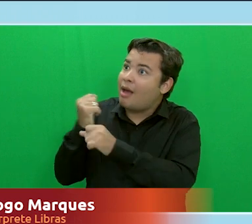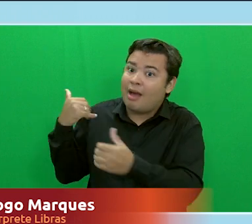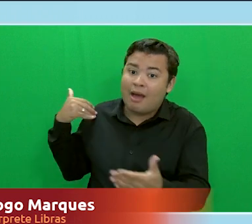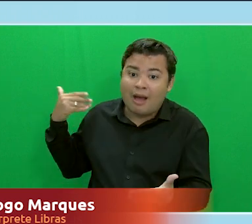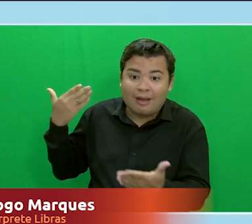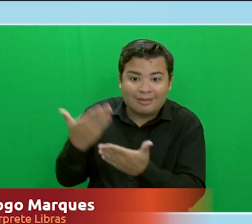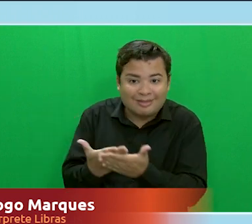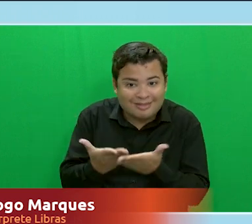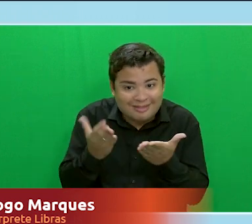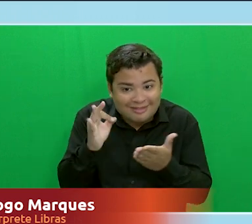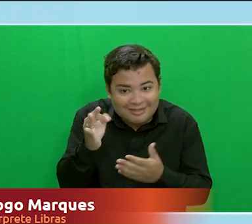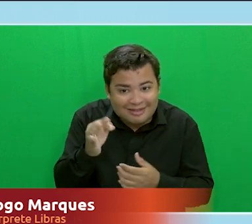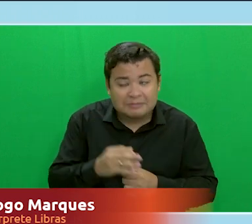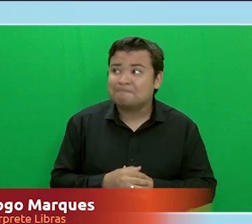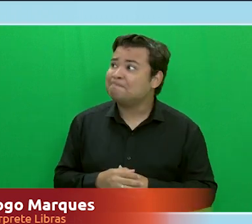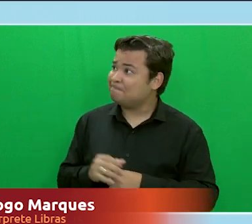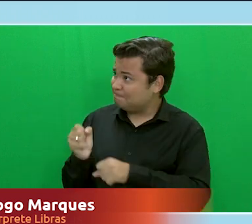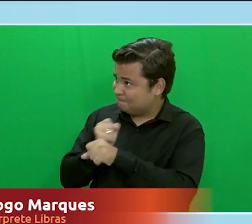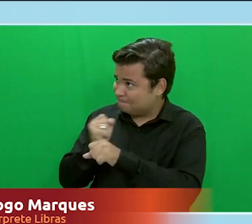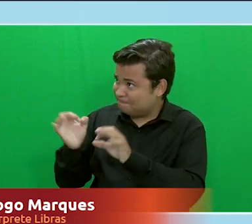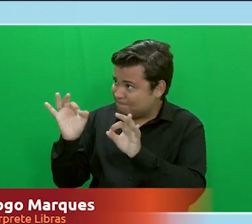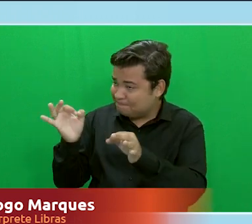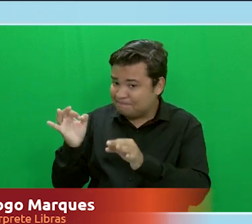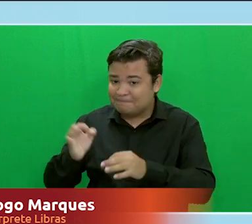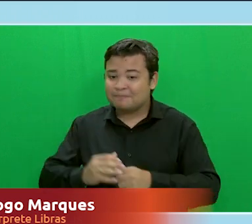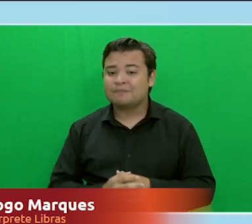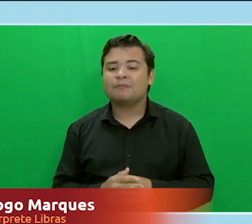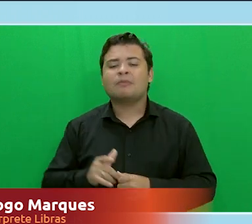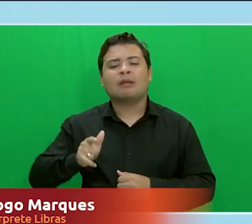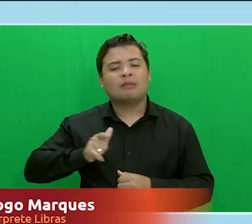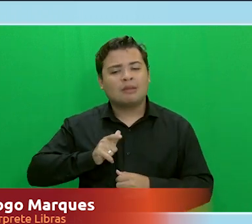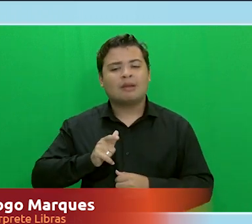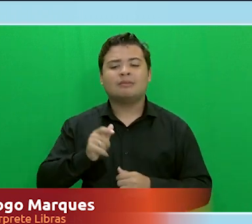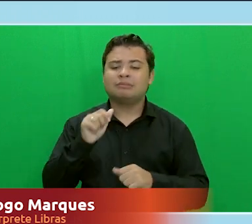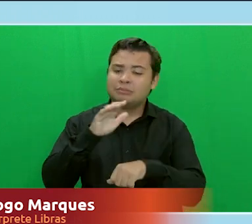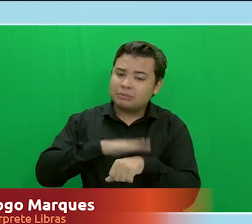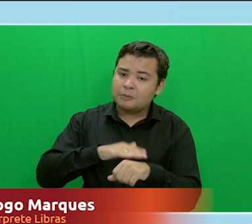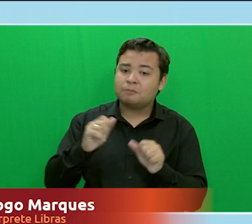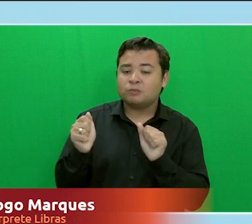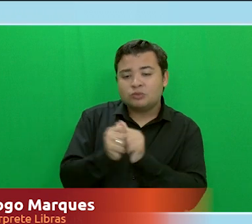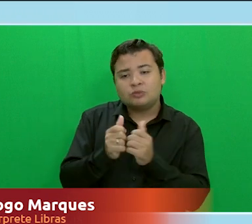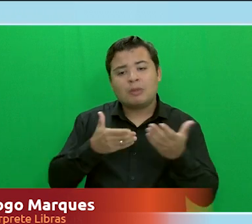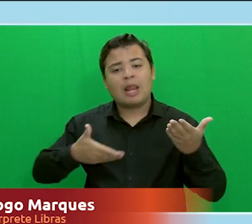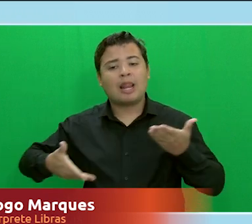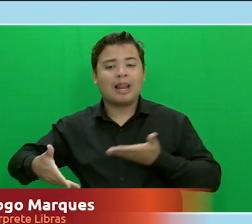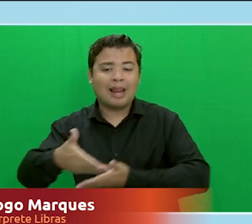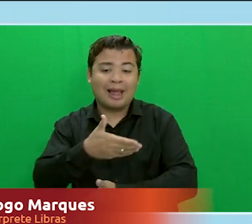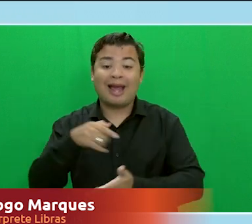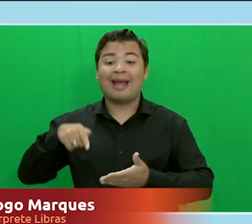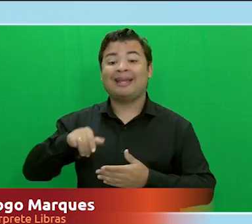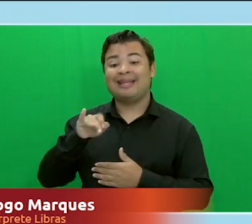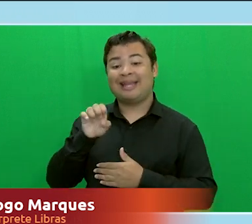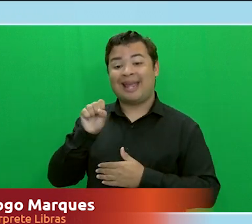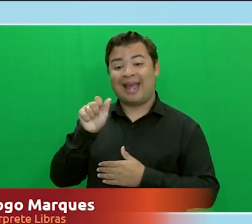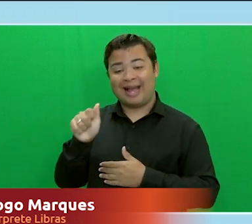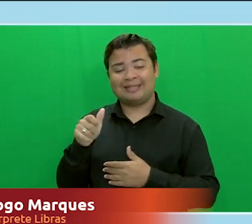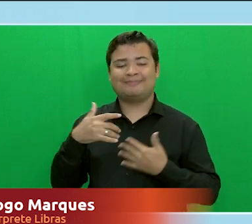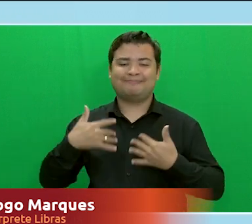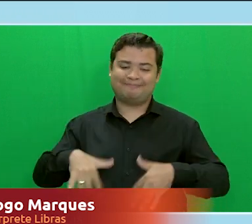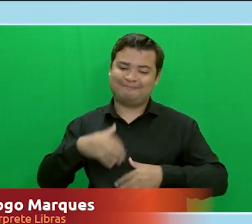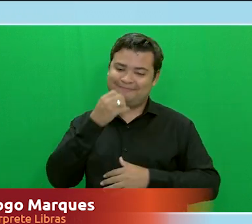amiga de longa data, né, Márcia? Muitos anos. De longa data, e que tivemos bons momentos aqui no